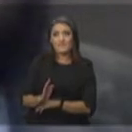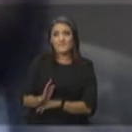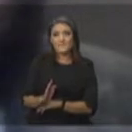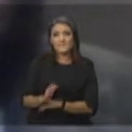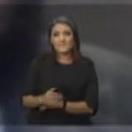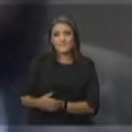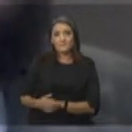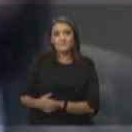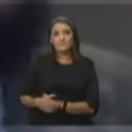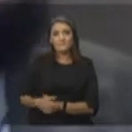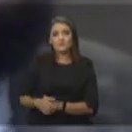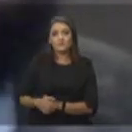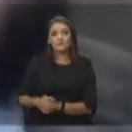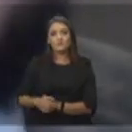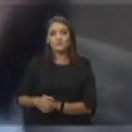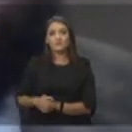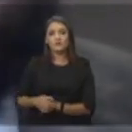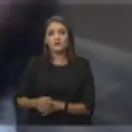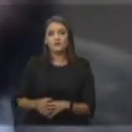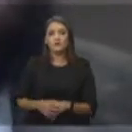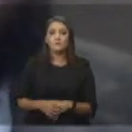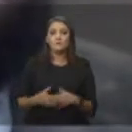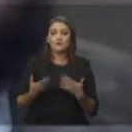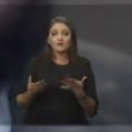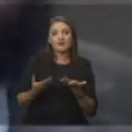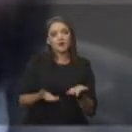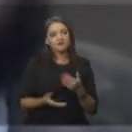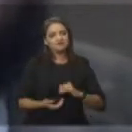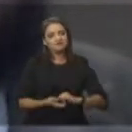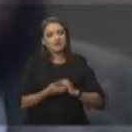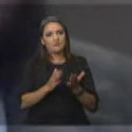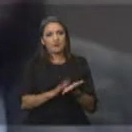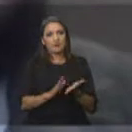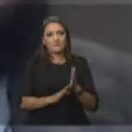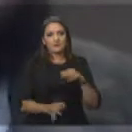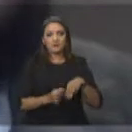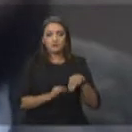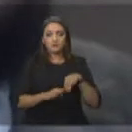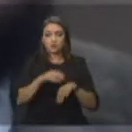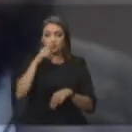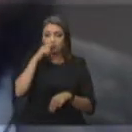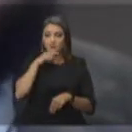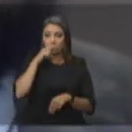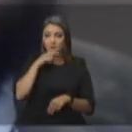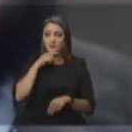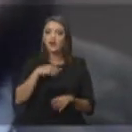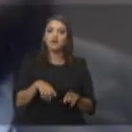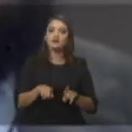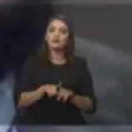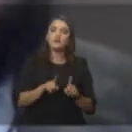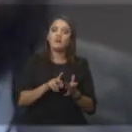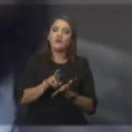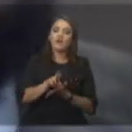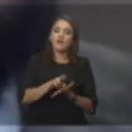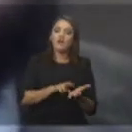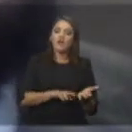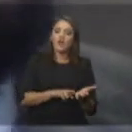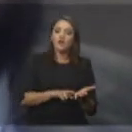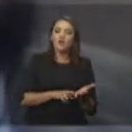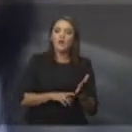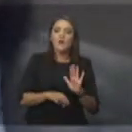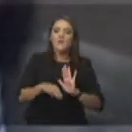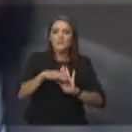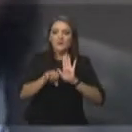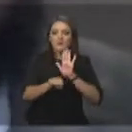relator, ministro Gilmar Mendes, a quem cumprimento pela relatoria da ADPF, mas também por ser o relator do mandado de